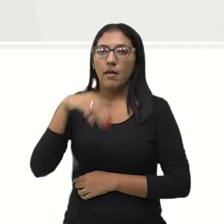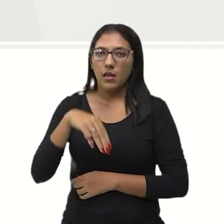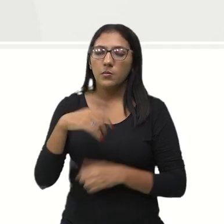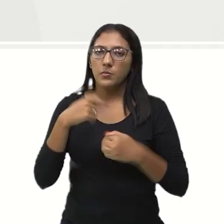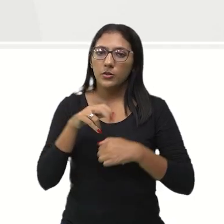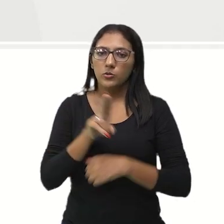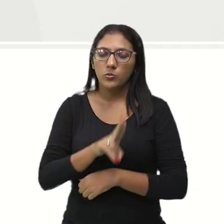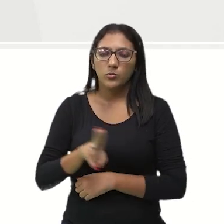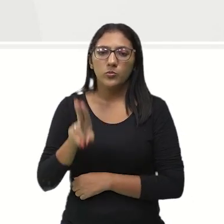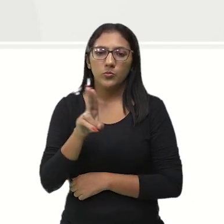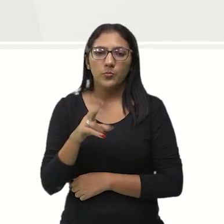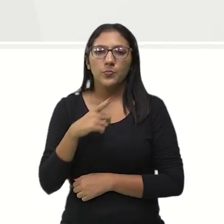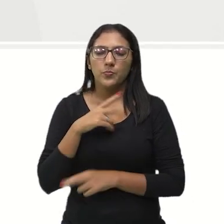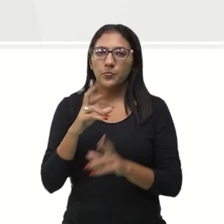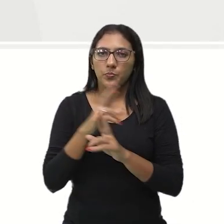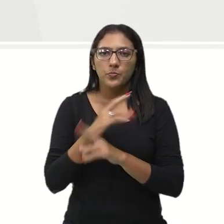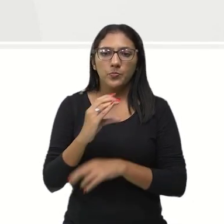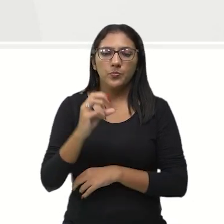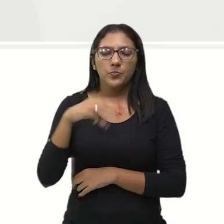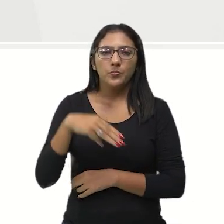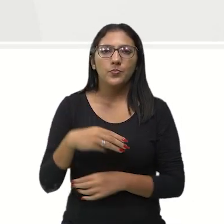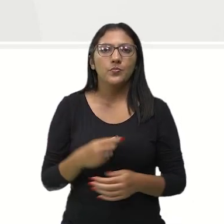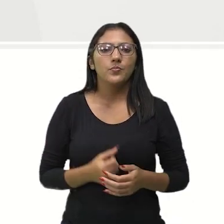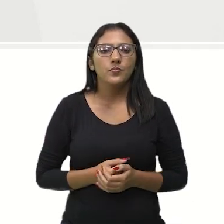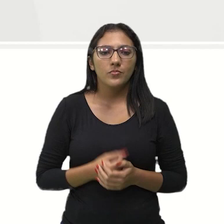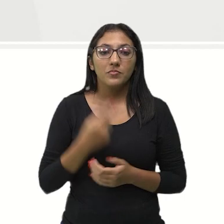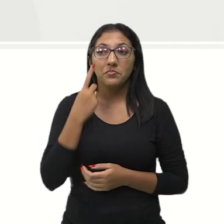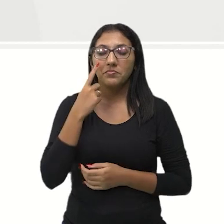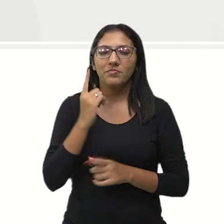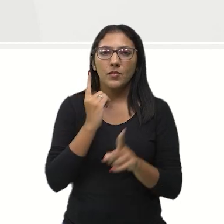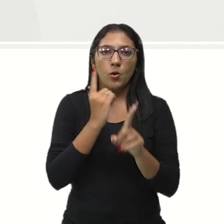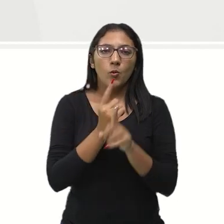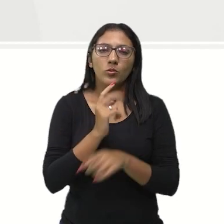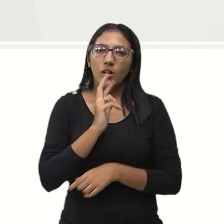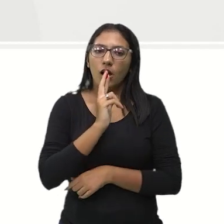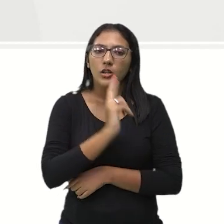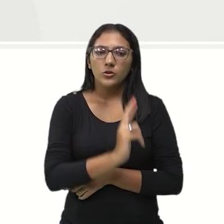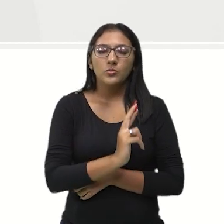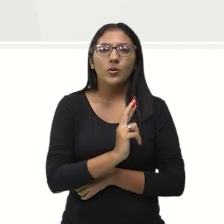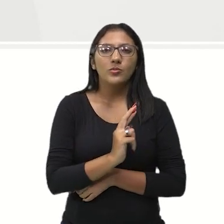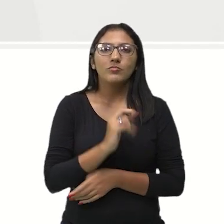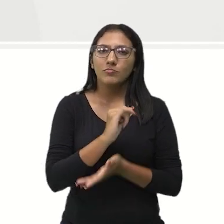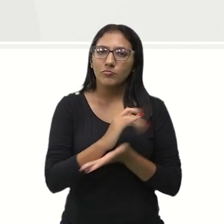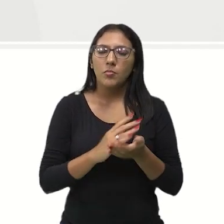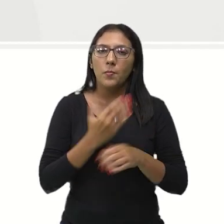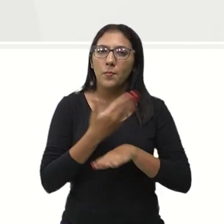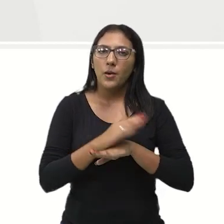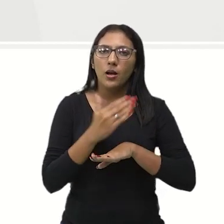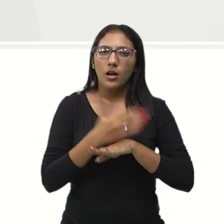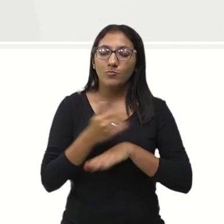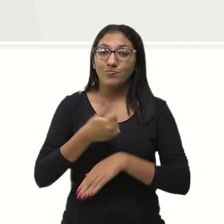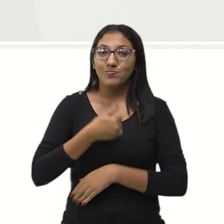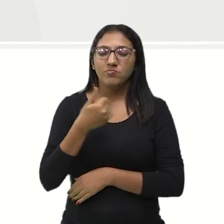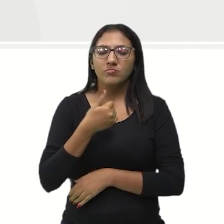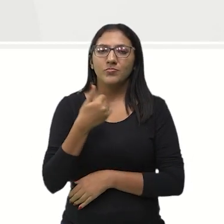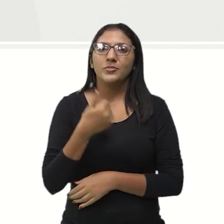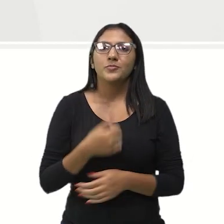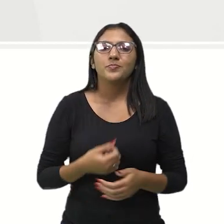aí do nosso primeiro problema. Então, o comprimento da borracha lá da panela,